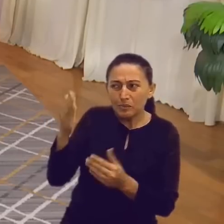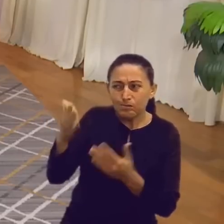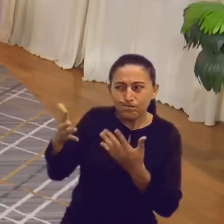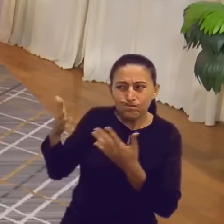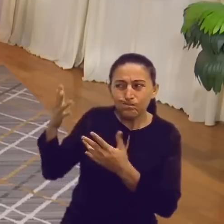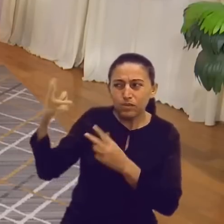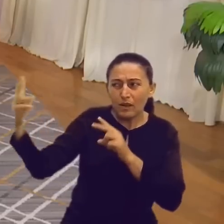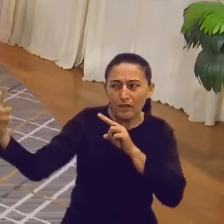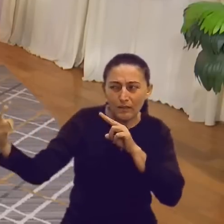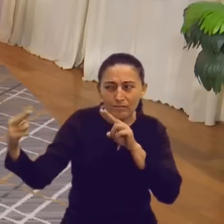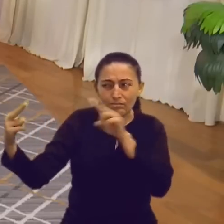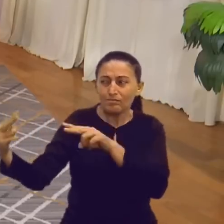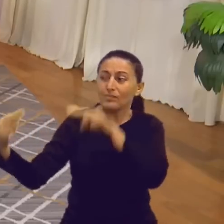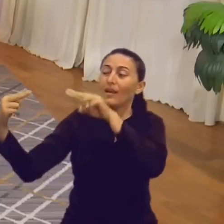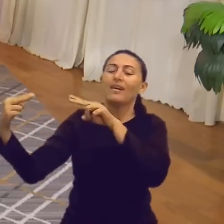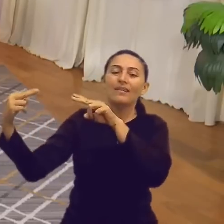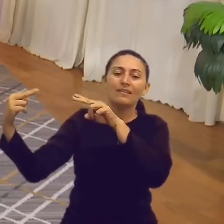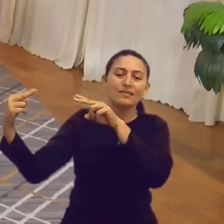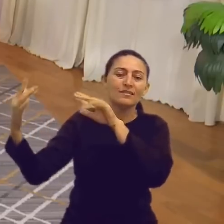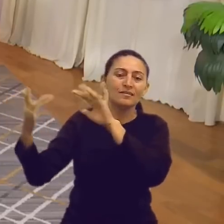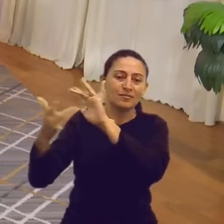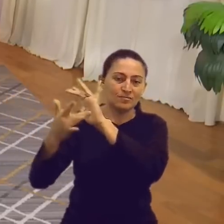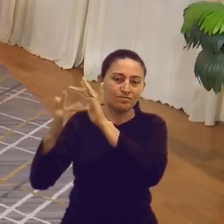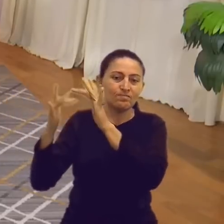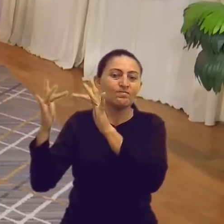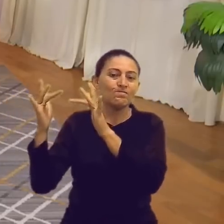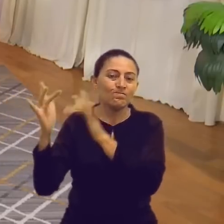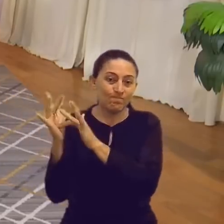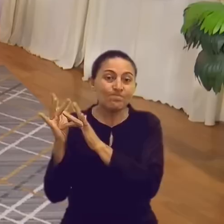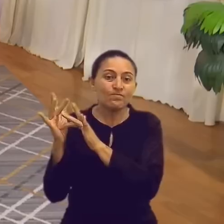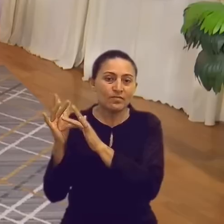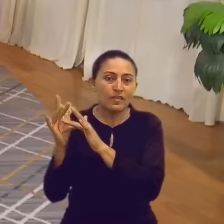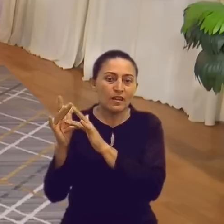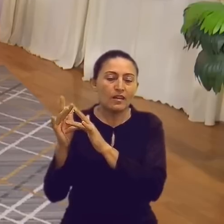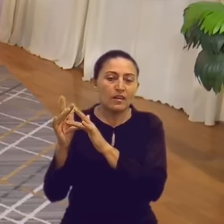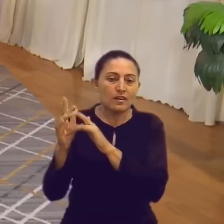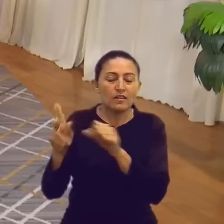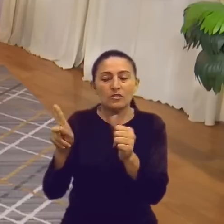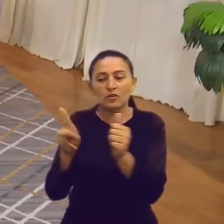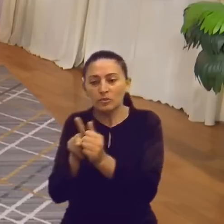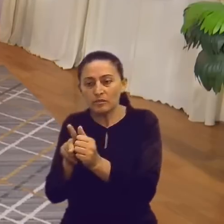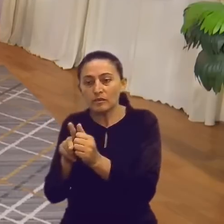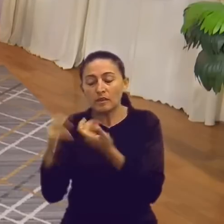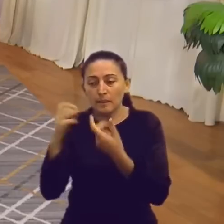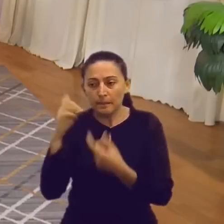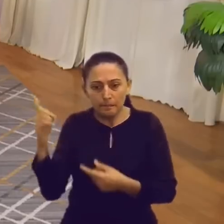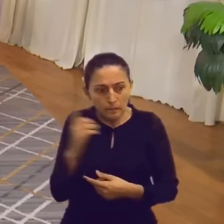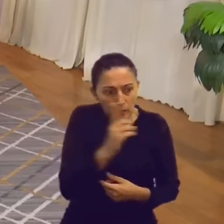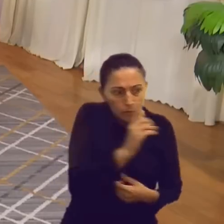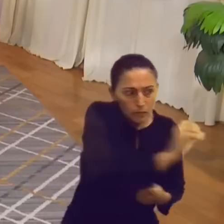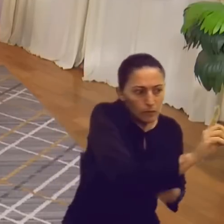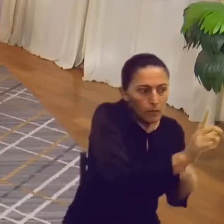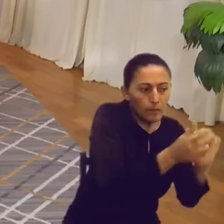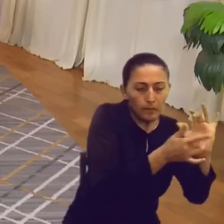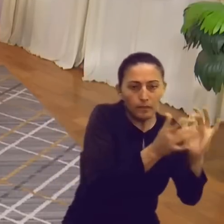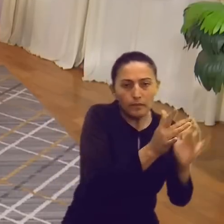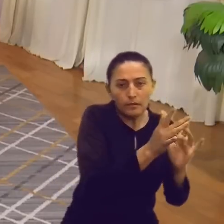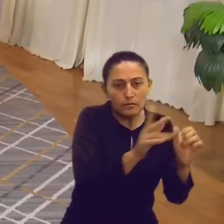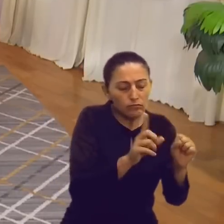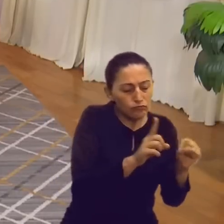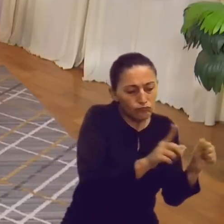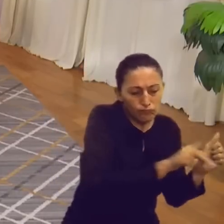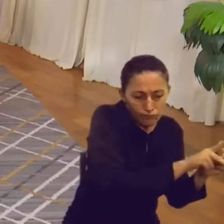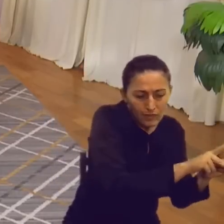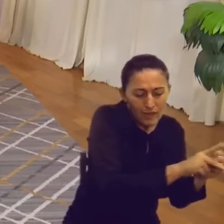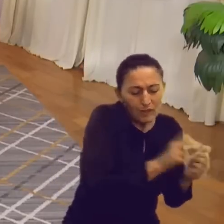encontraram. Bom, Pedro saiu daquele ambiente e chorou amargamente, porque